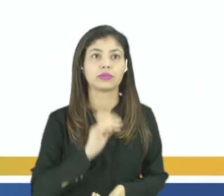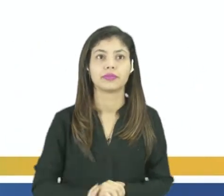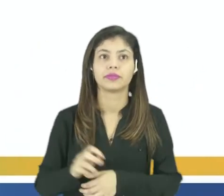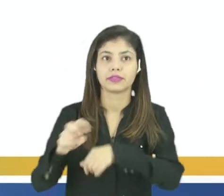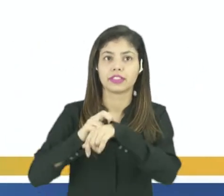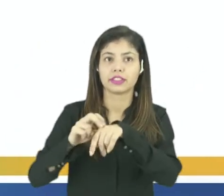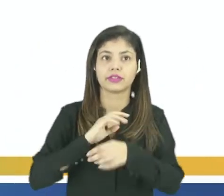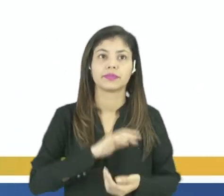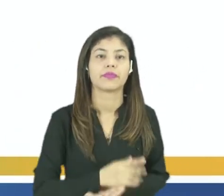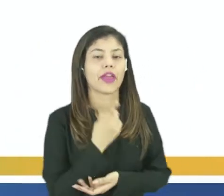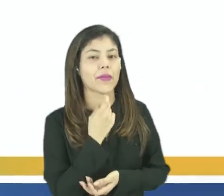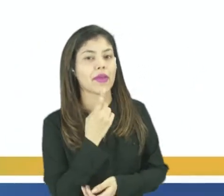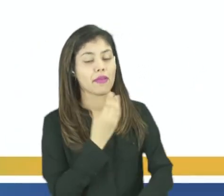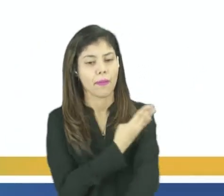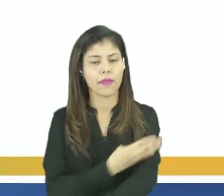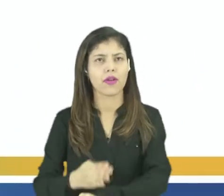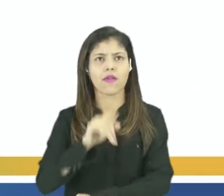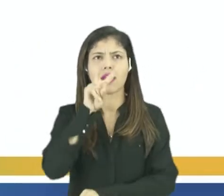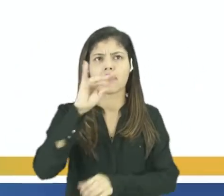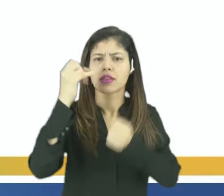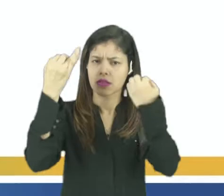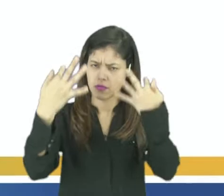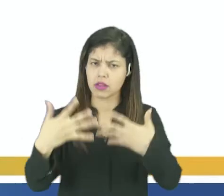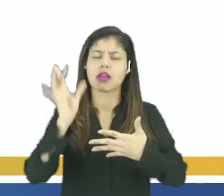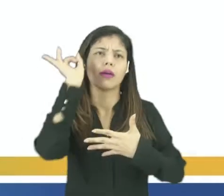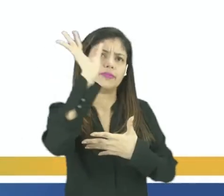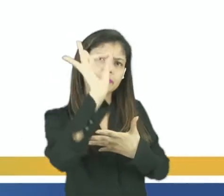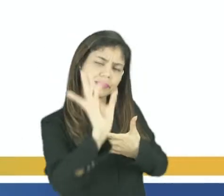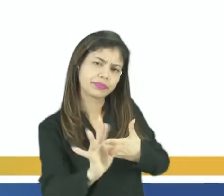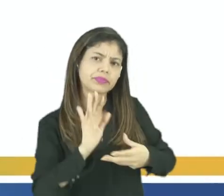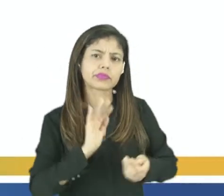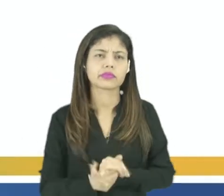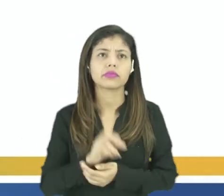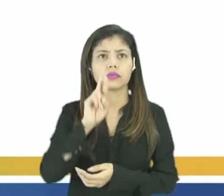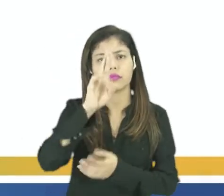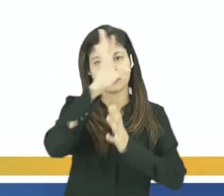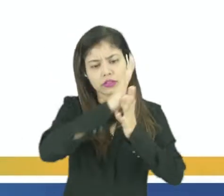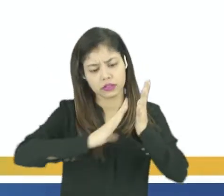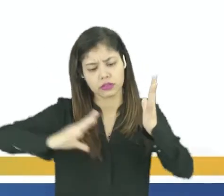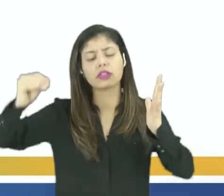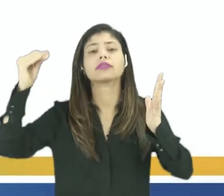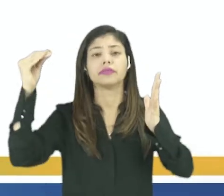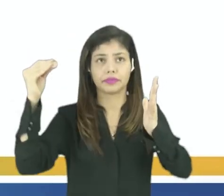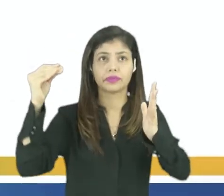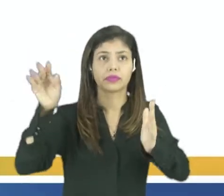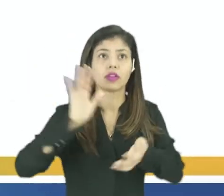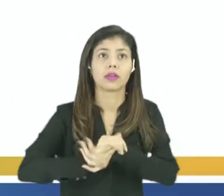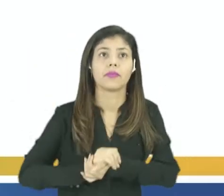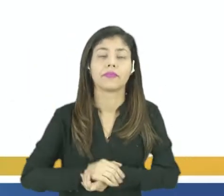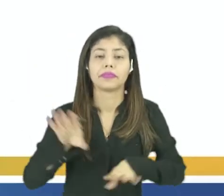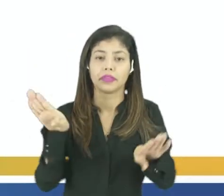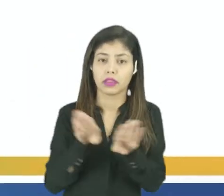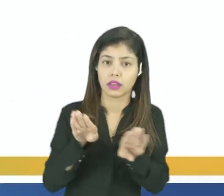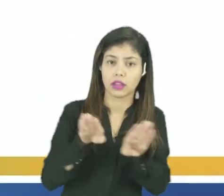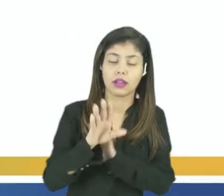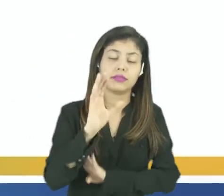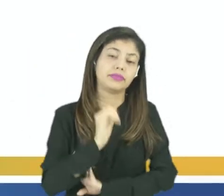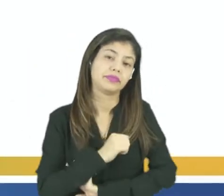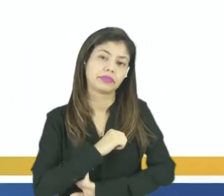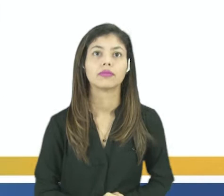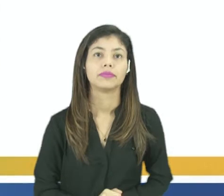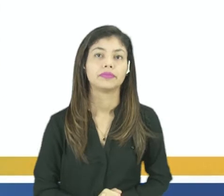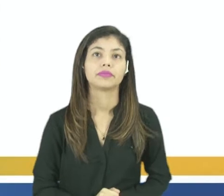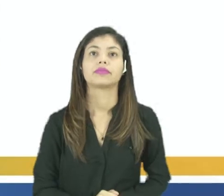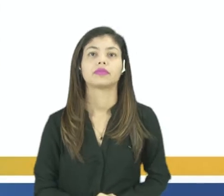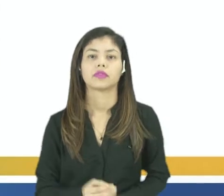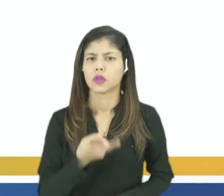arco-íris, né? Só que ele faz um arco-íris com papelzinho, ele explica aqui, inclusive, a refração da luz aqui dentro de uma gotinha de chuva. E para fazer esse experimento, ele